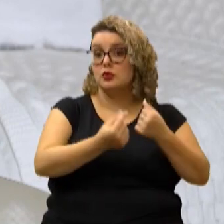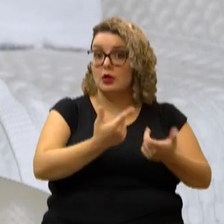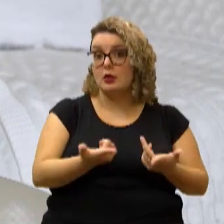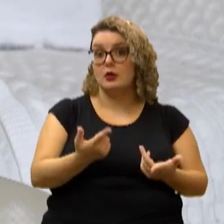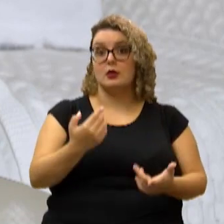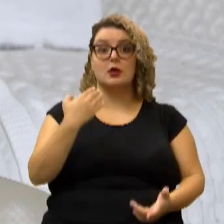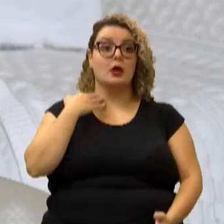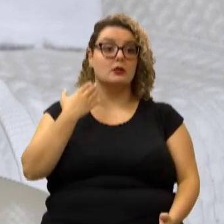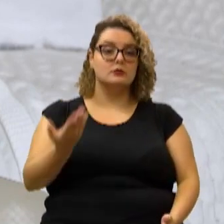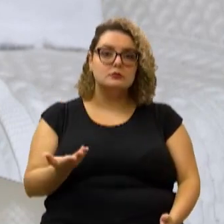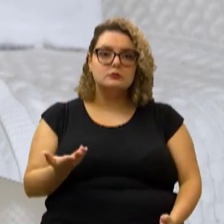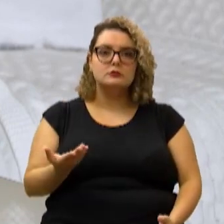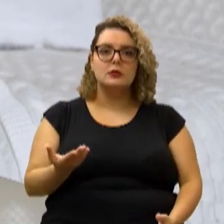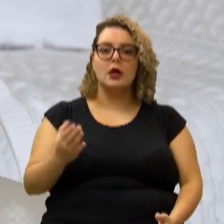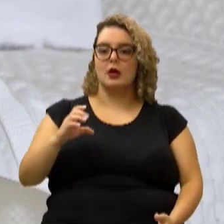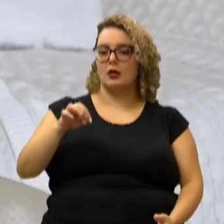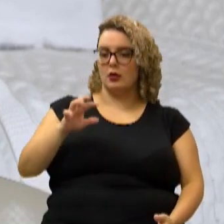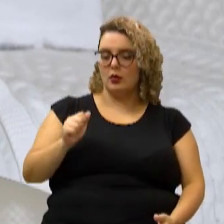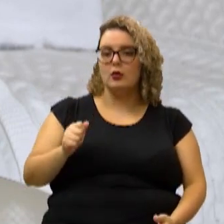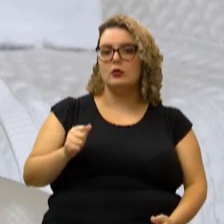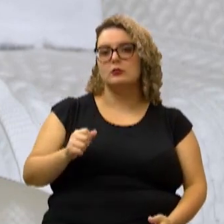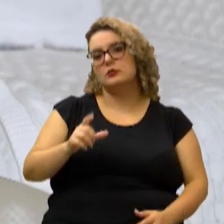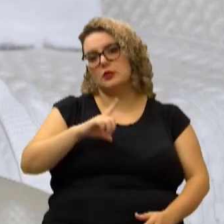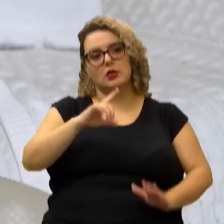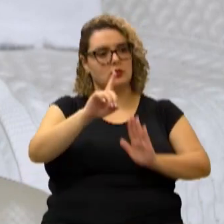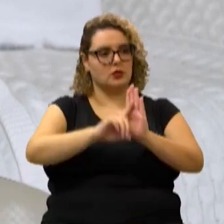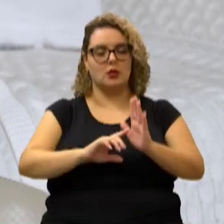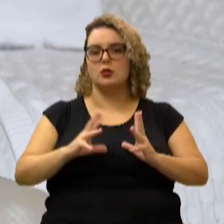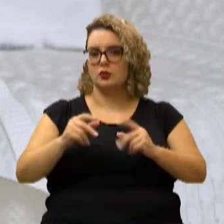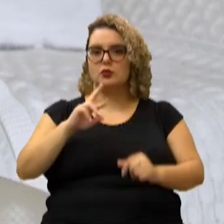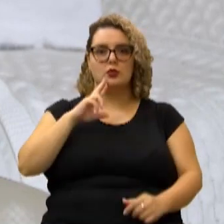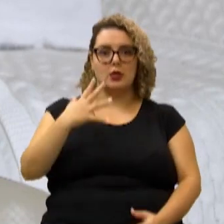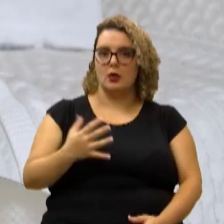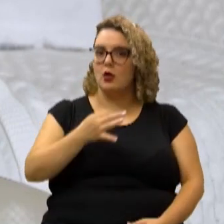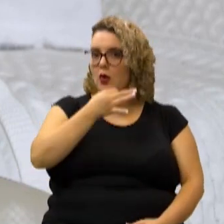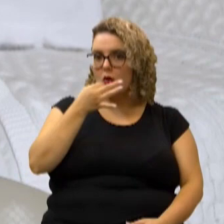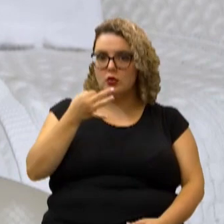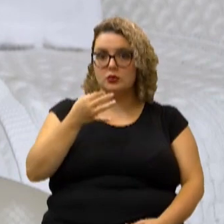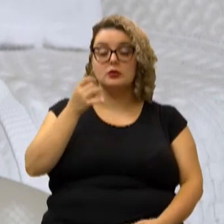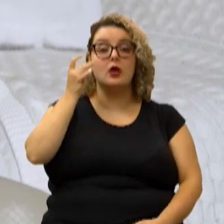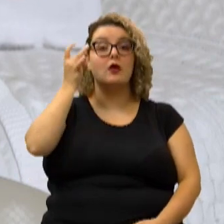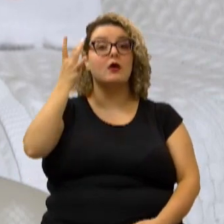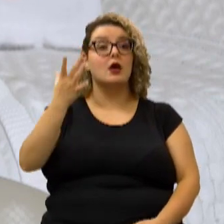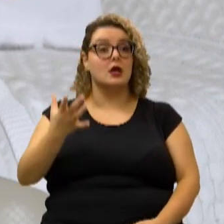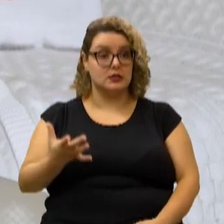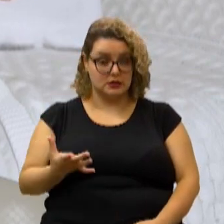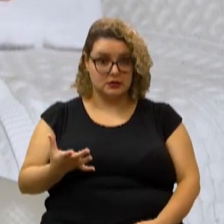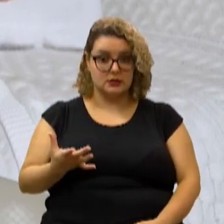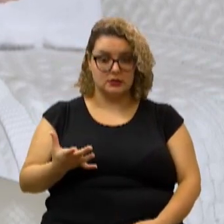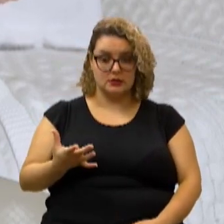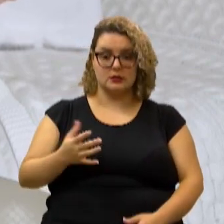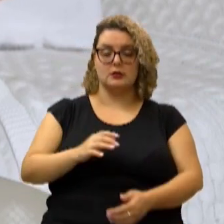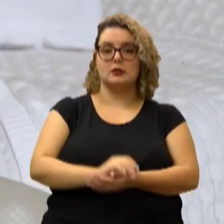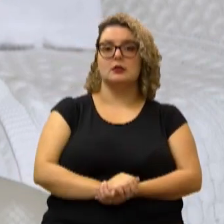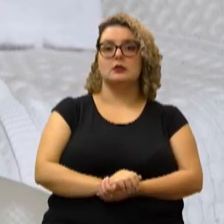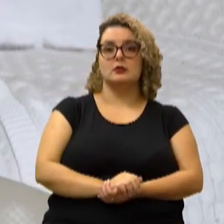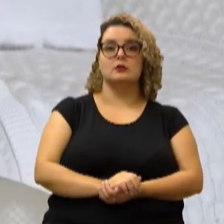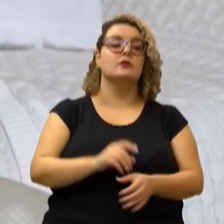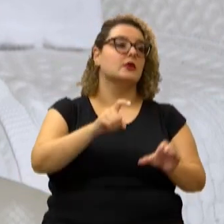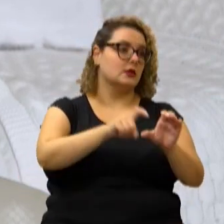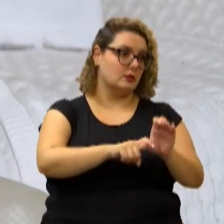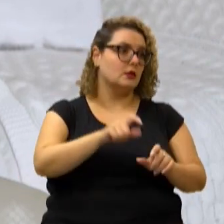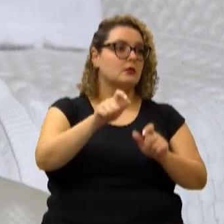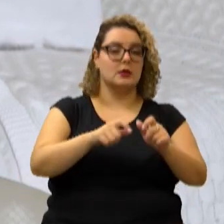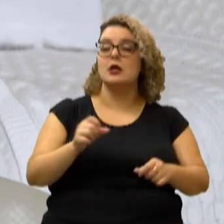precisando mexer na conta a conta conjunta tem direito de mexer está tudo resolvido está ótimo então facilita não fica dependendo da outra